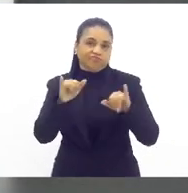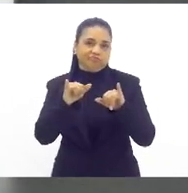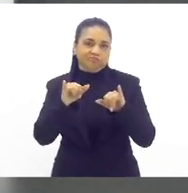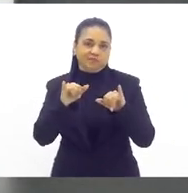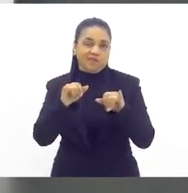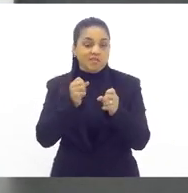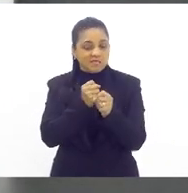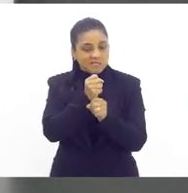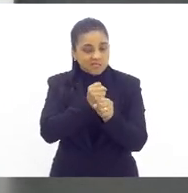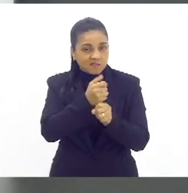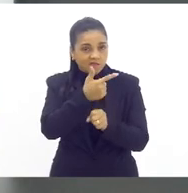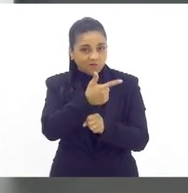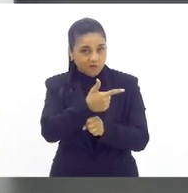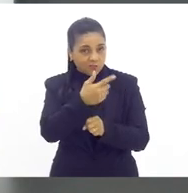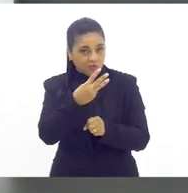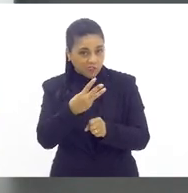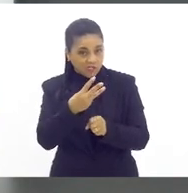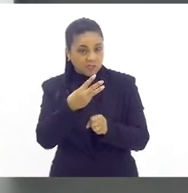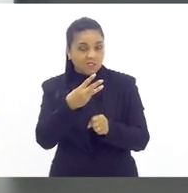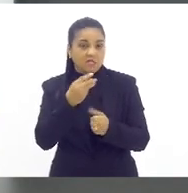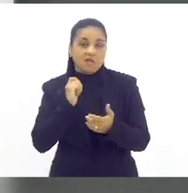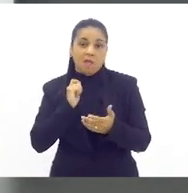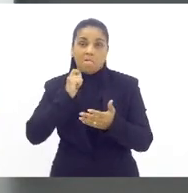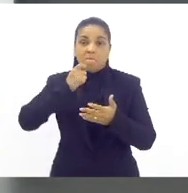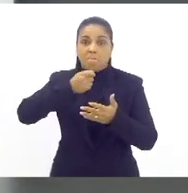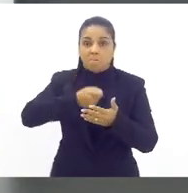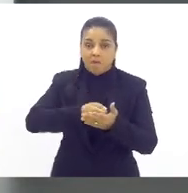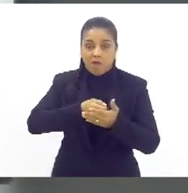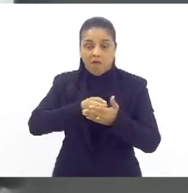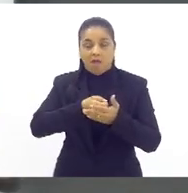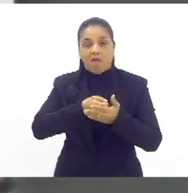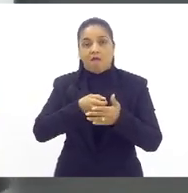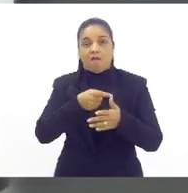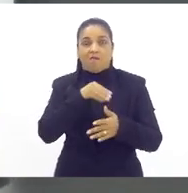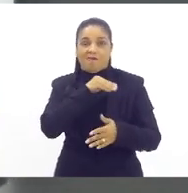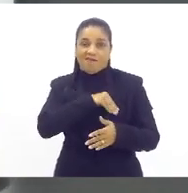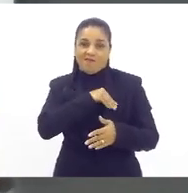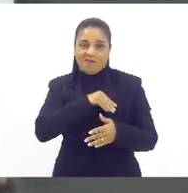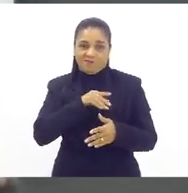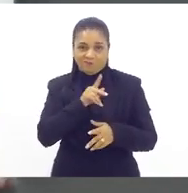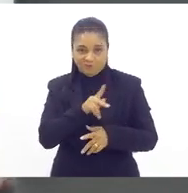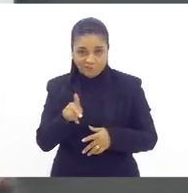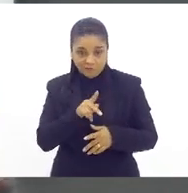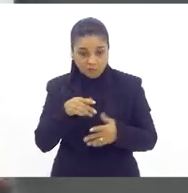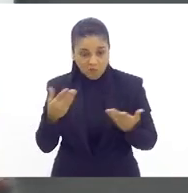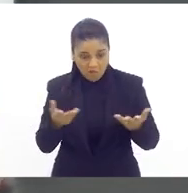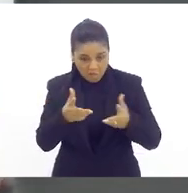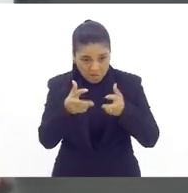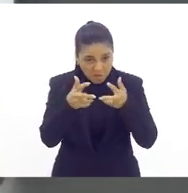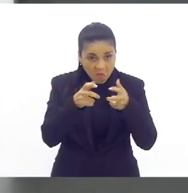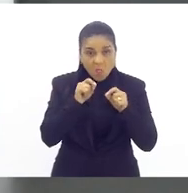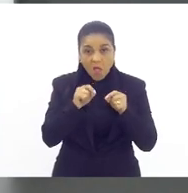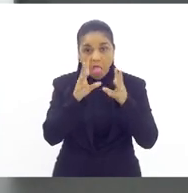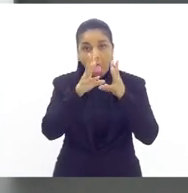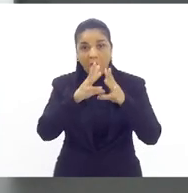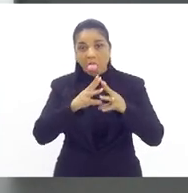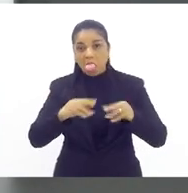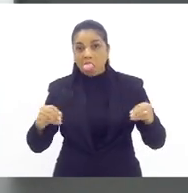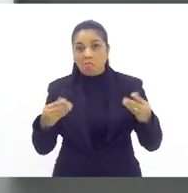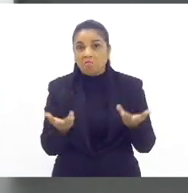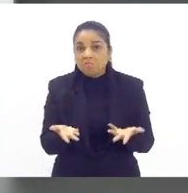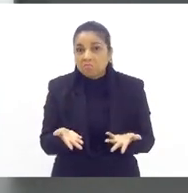o que a gente tá vendo é um ano de da educação essa que é verdade tá então